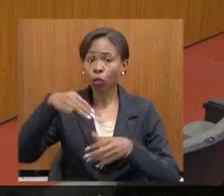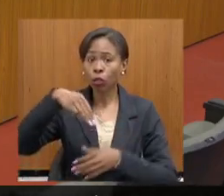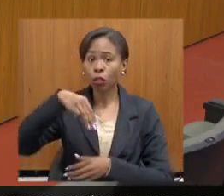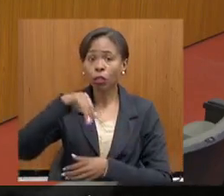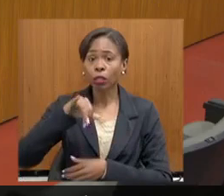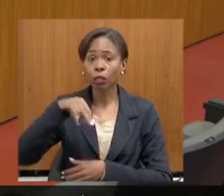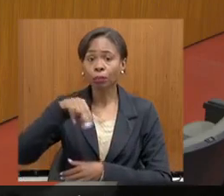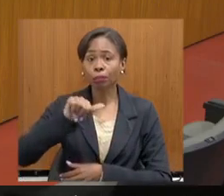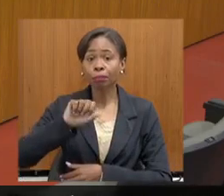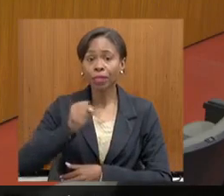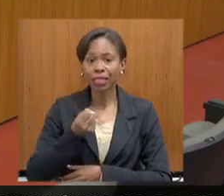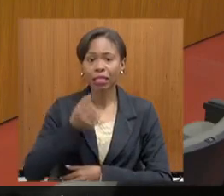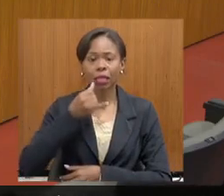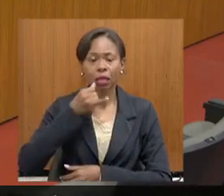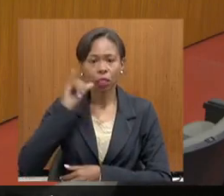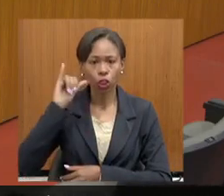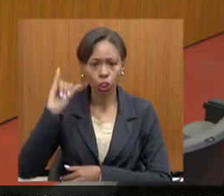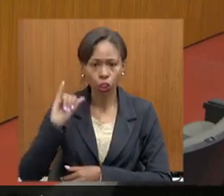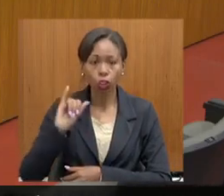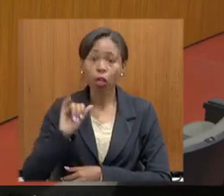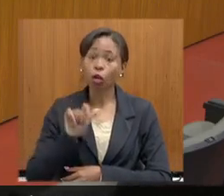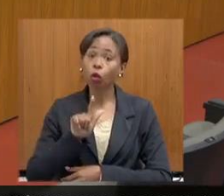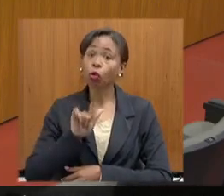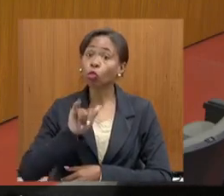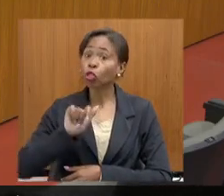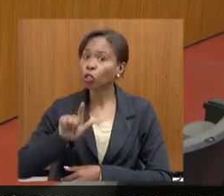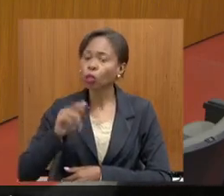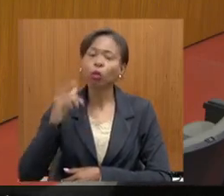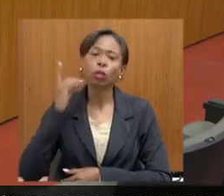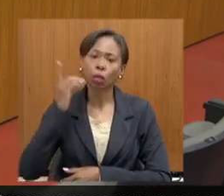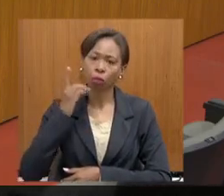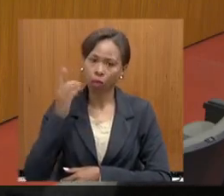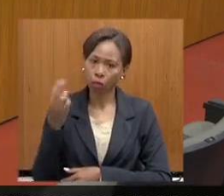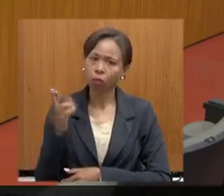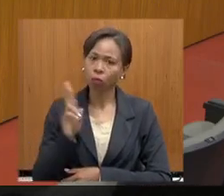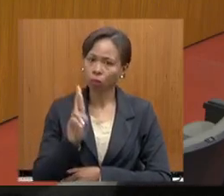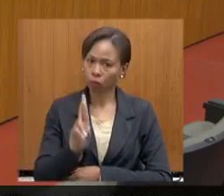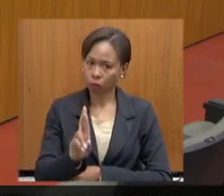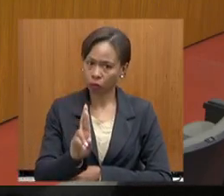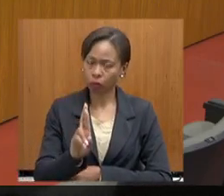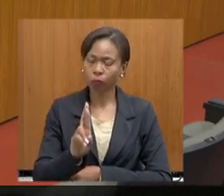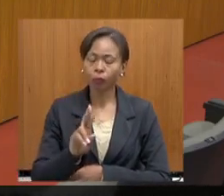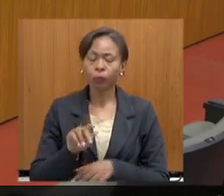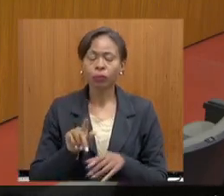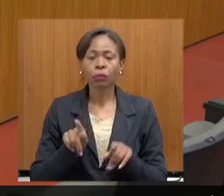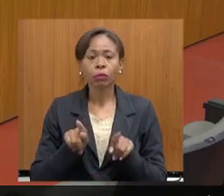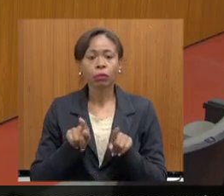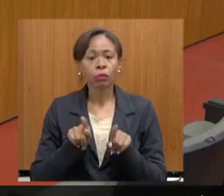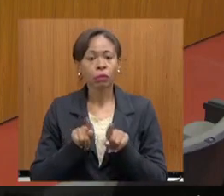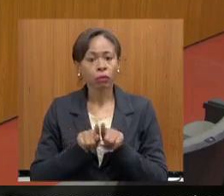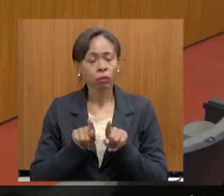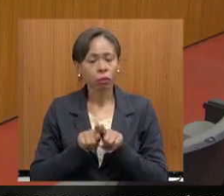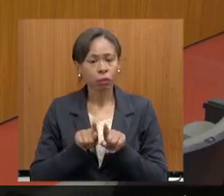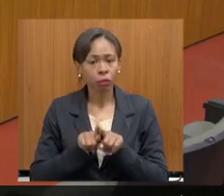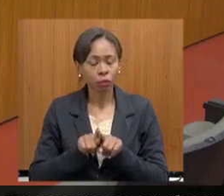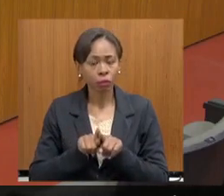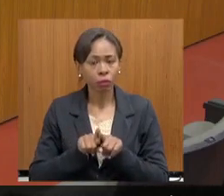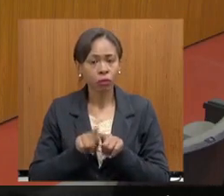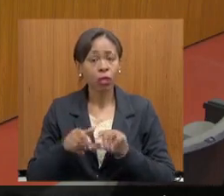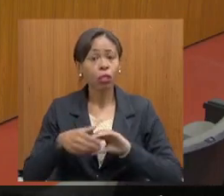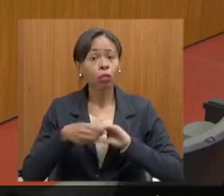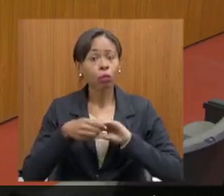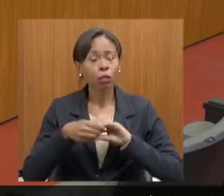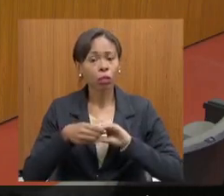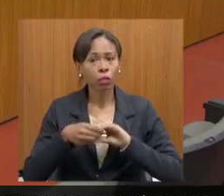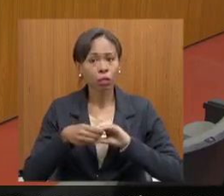está aqui o deputado Gil Pereira representando quero também saudar a